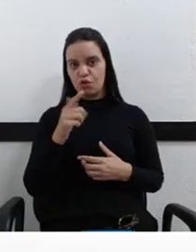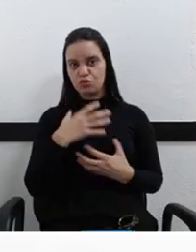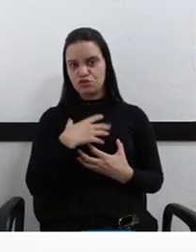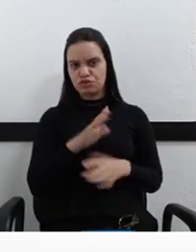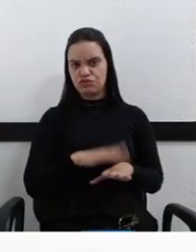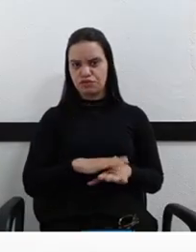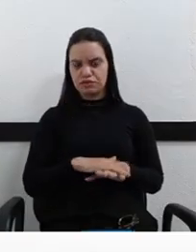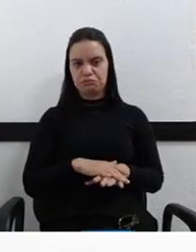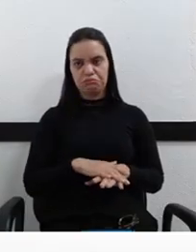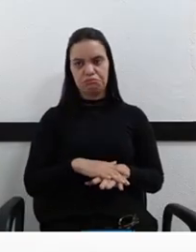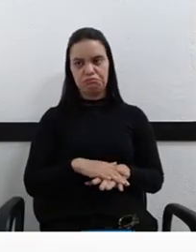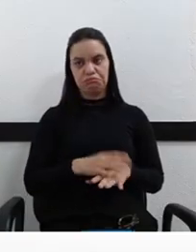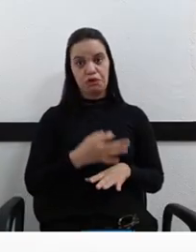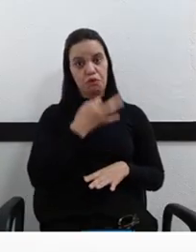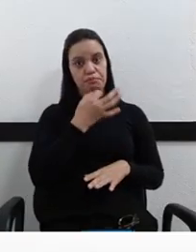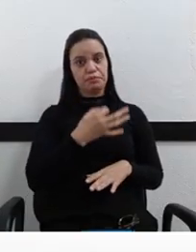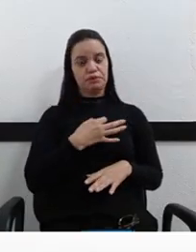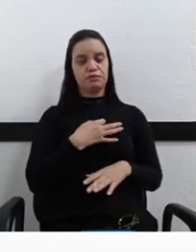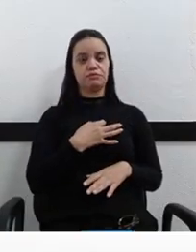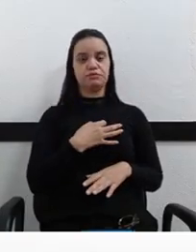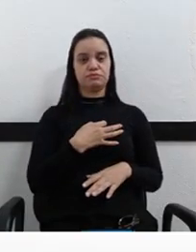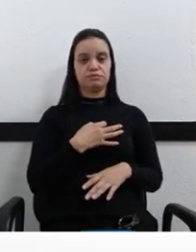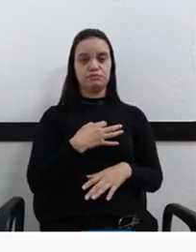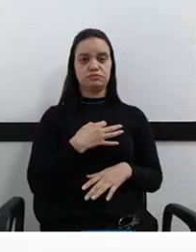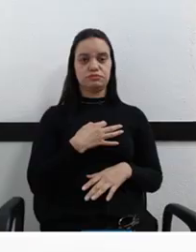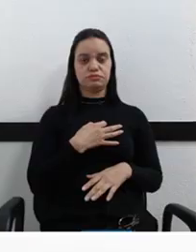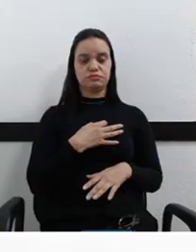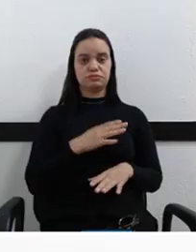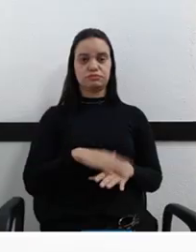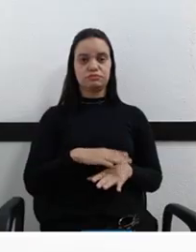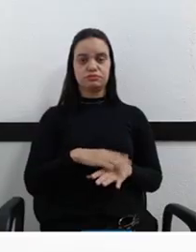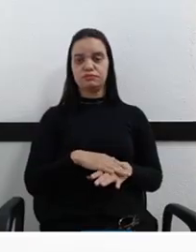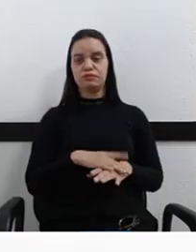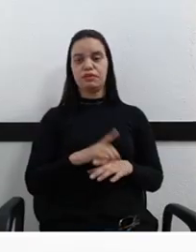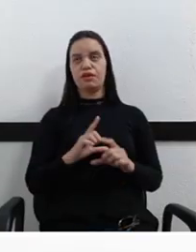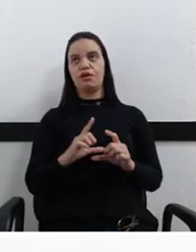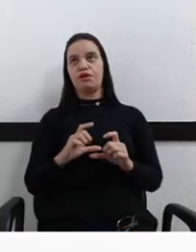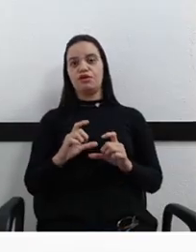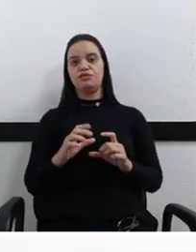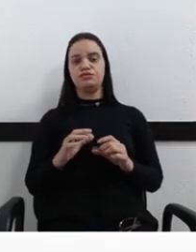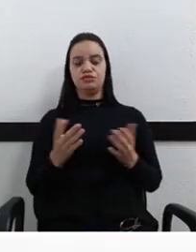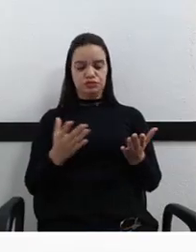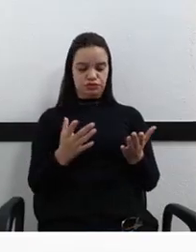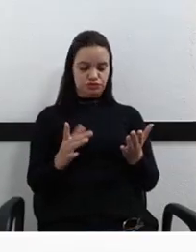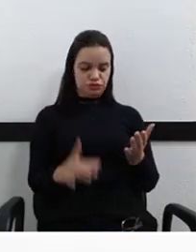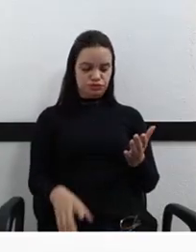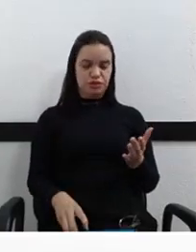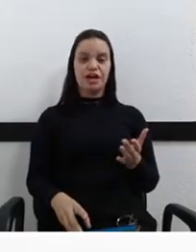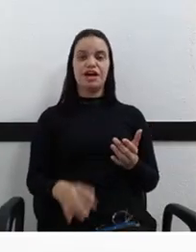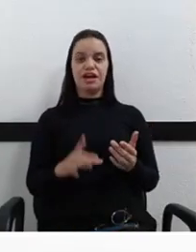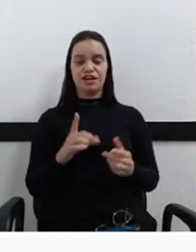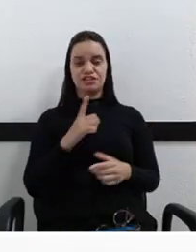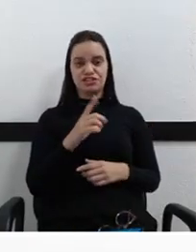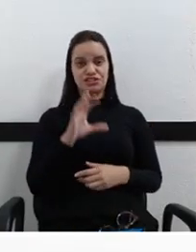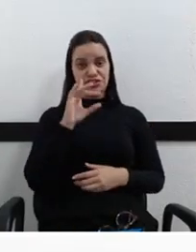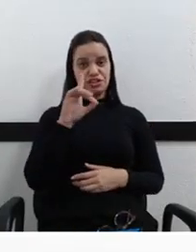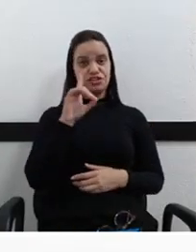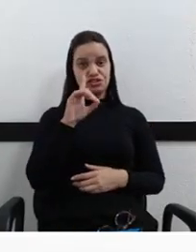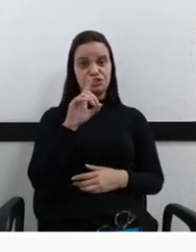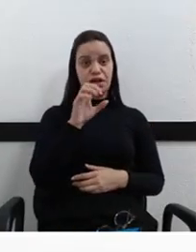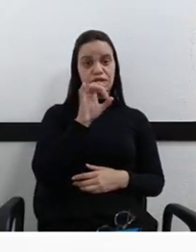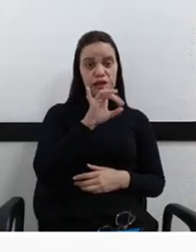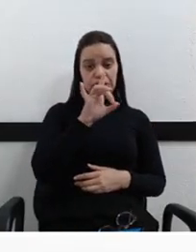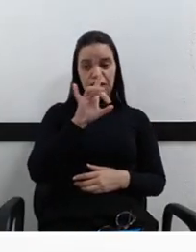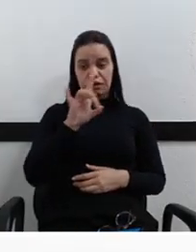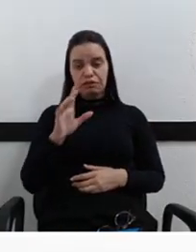isso. Pelo menos a minha percepção. Você vai ter que ancorar e falar, bom, fazer uma fotografia de hoje e falar, bom, tinha dias tais, tais e tais. É